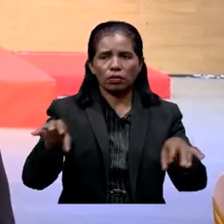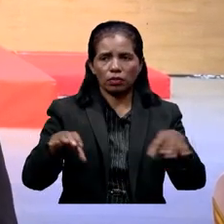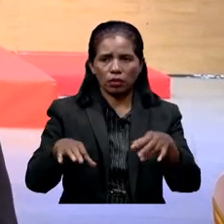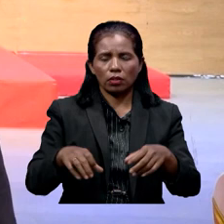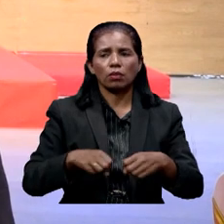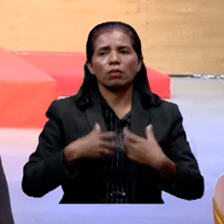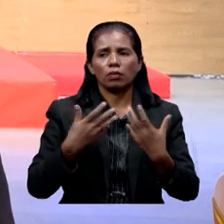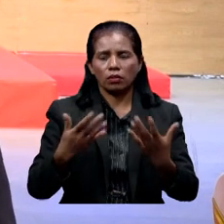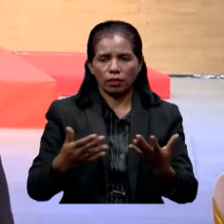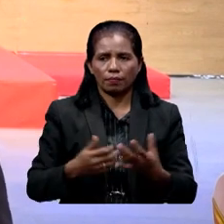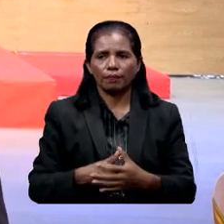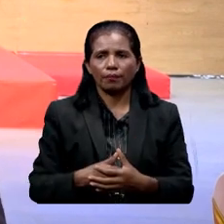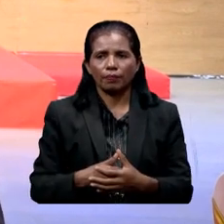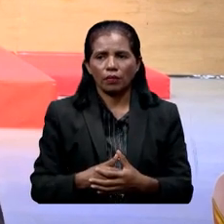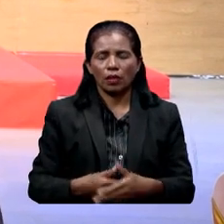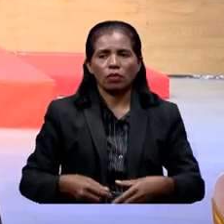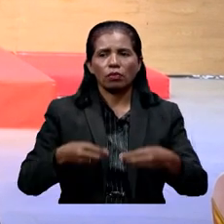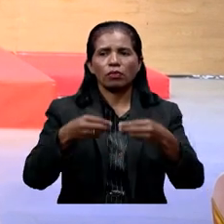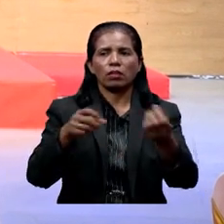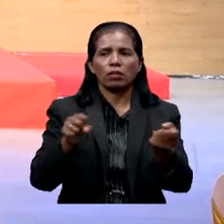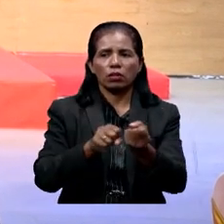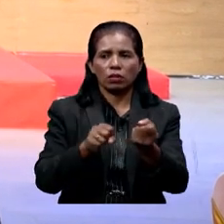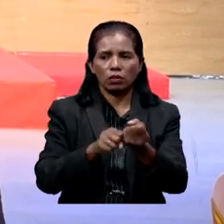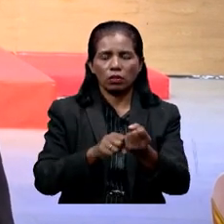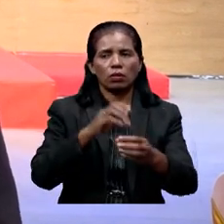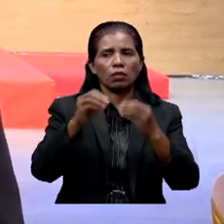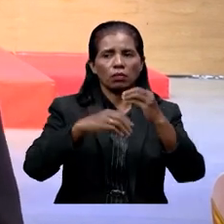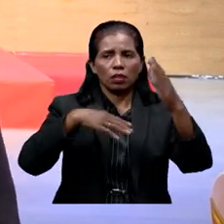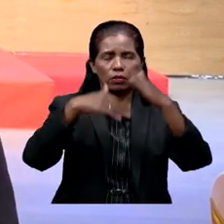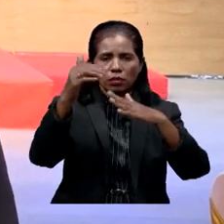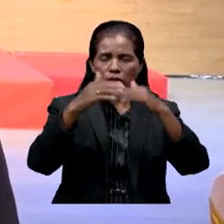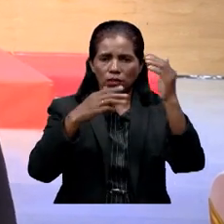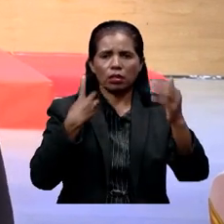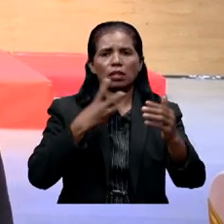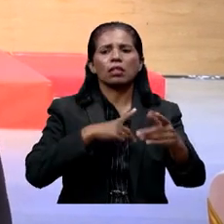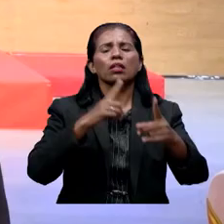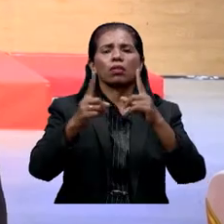o insama katu fo apoio parte infrastruktura, tambah kondo ita koalia